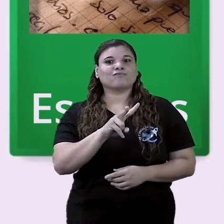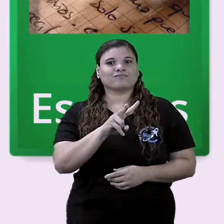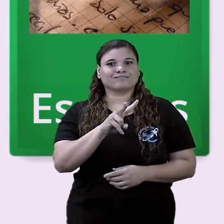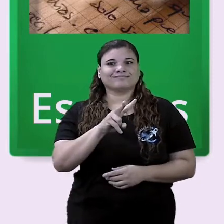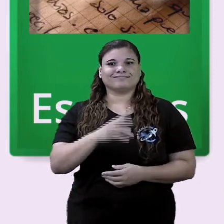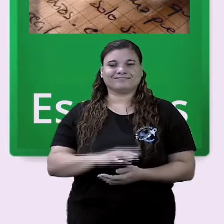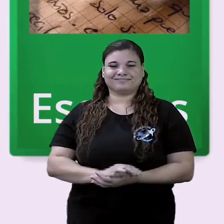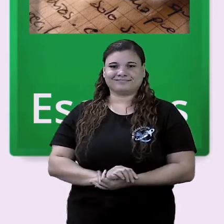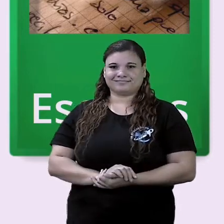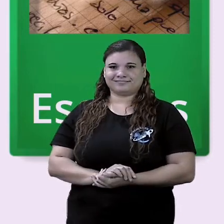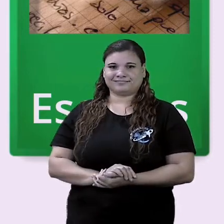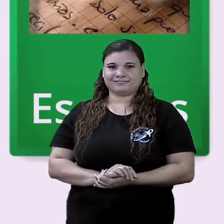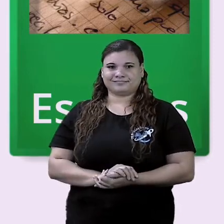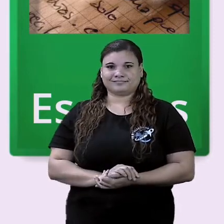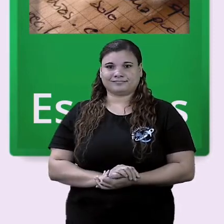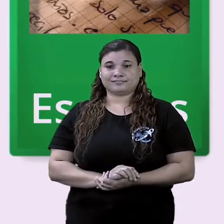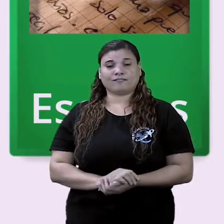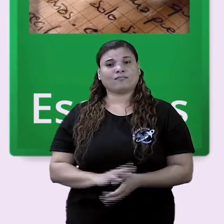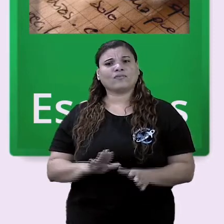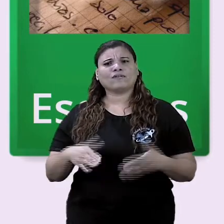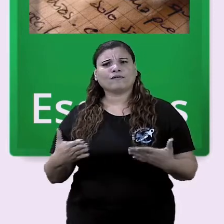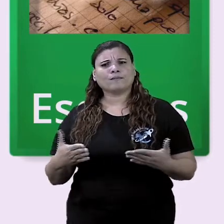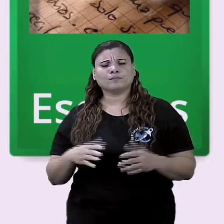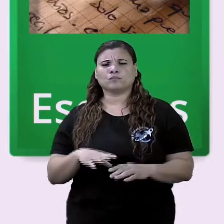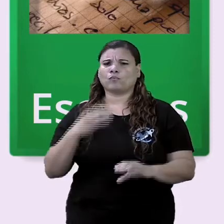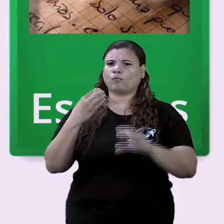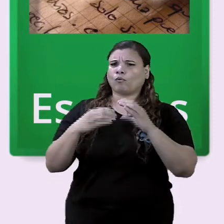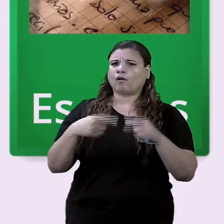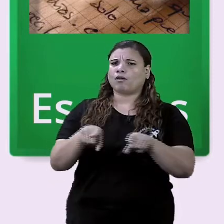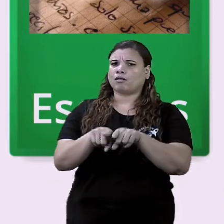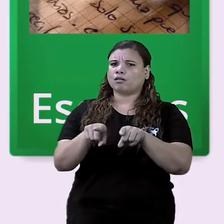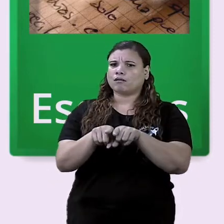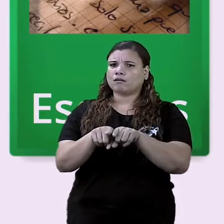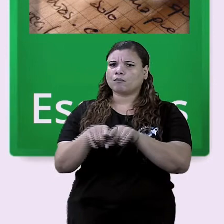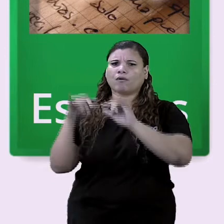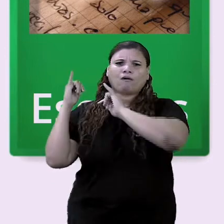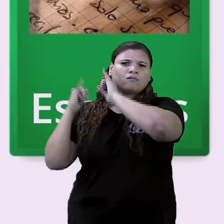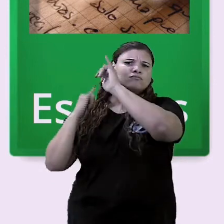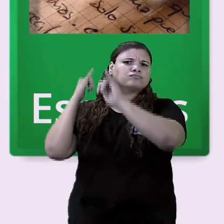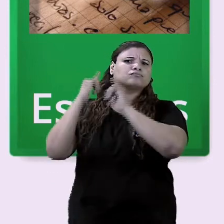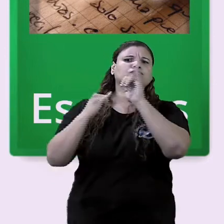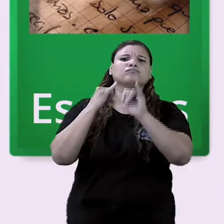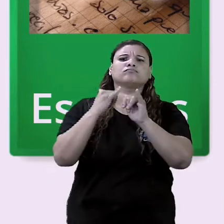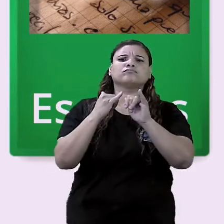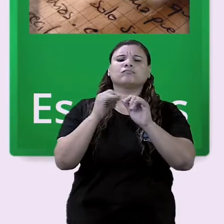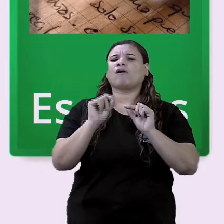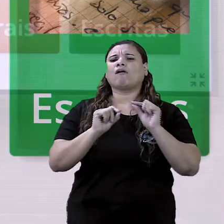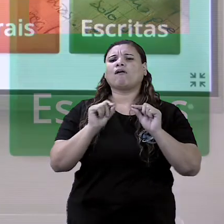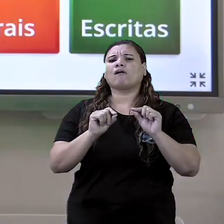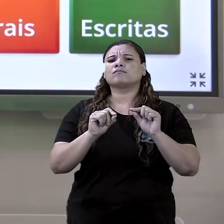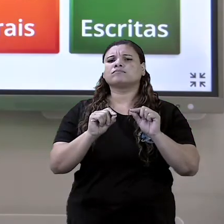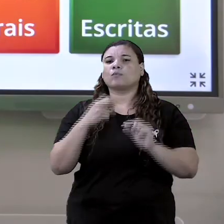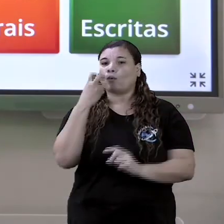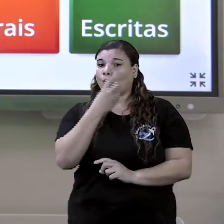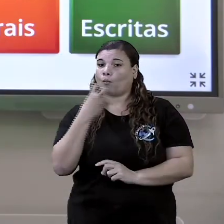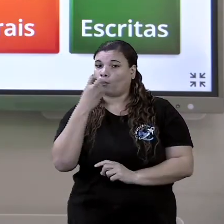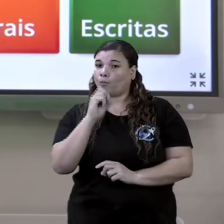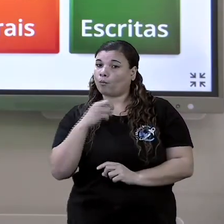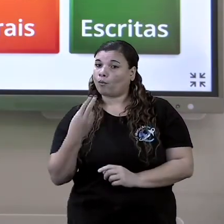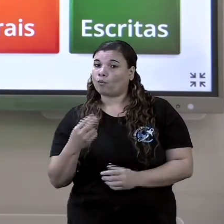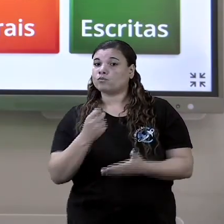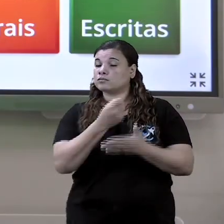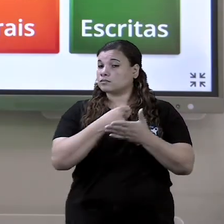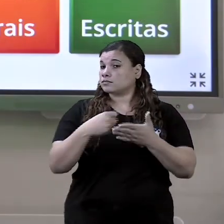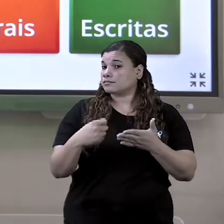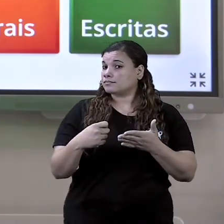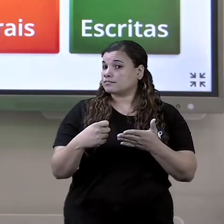visualizar. Cantigas e lendas são fontes históricas orais ou escrita?